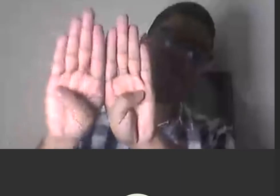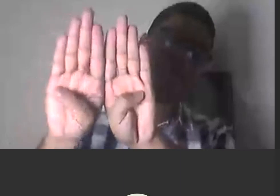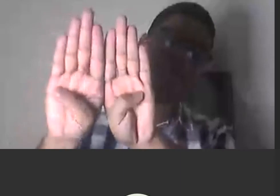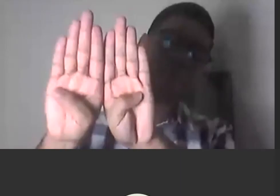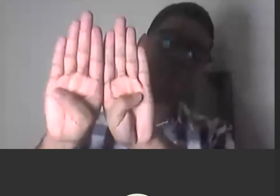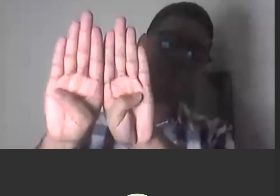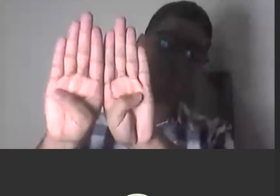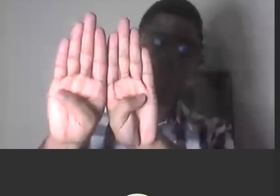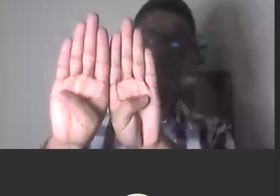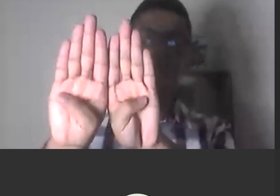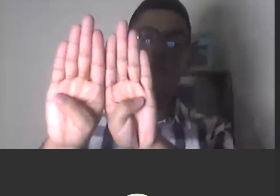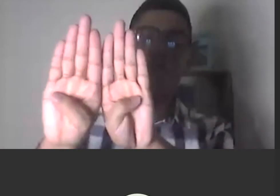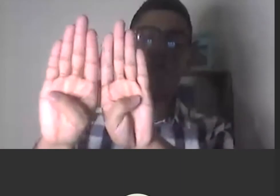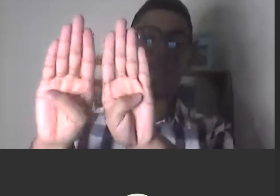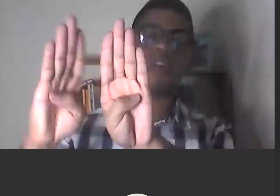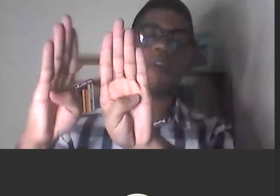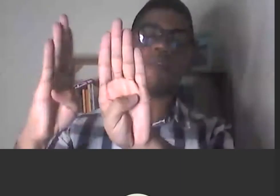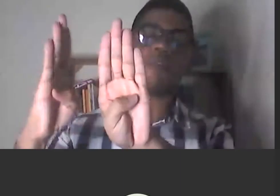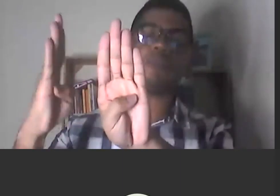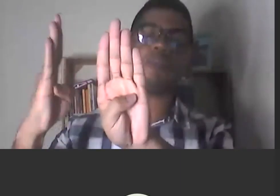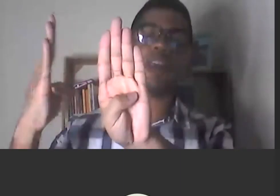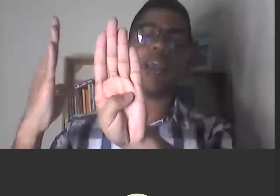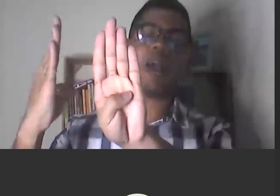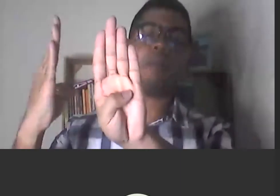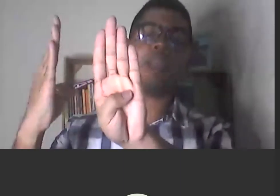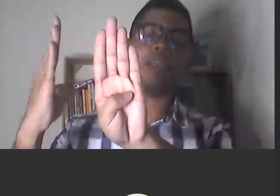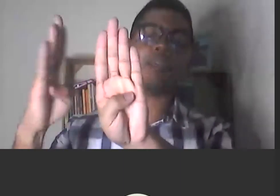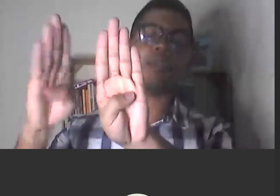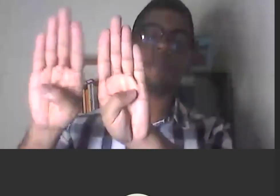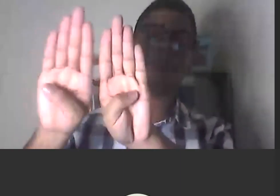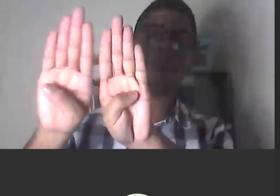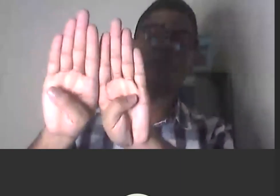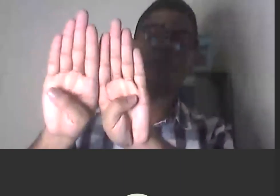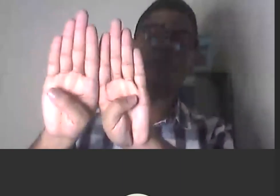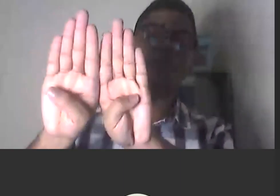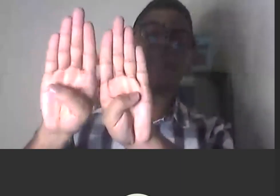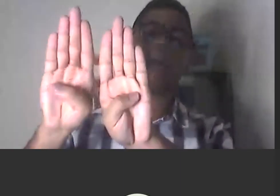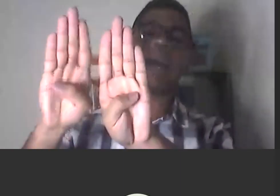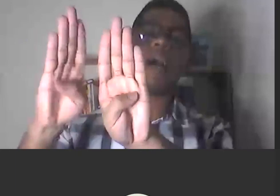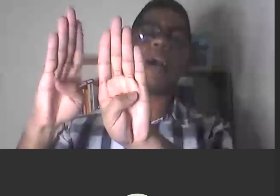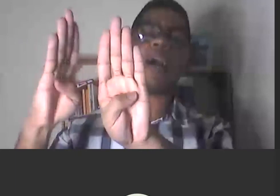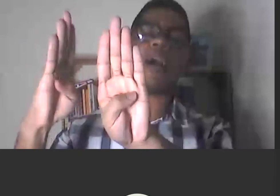Fechar. Tá? Então, é só vem. Abrir.